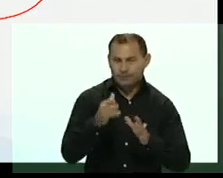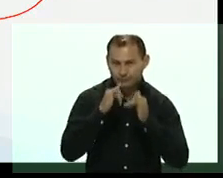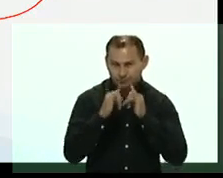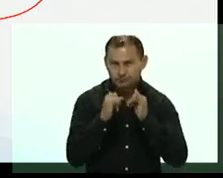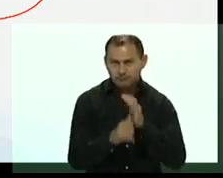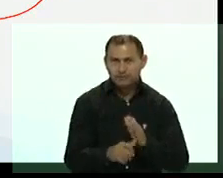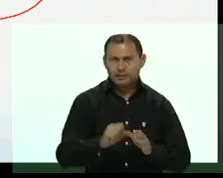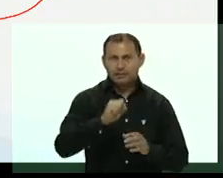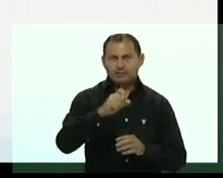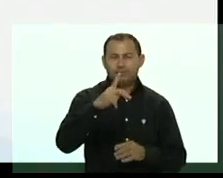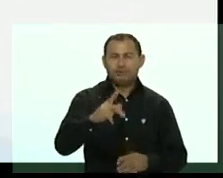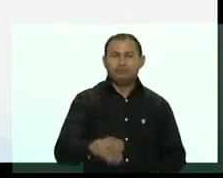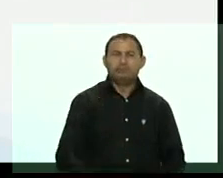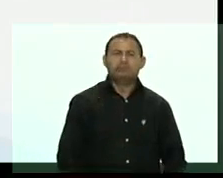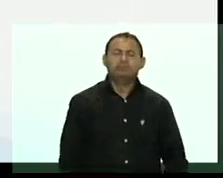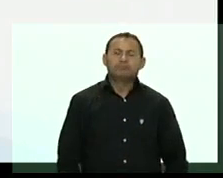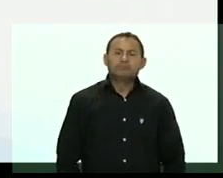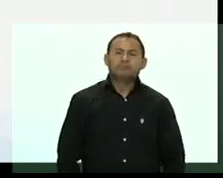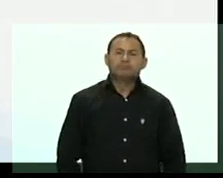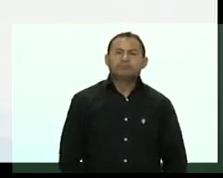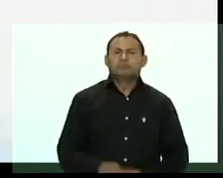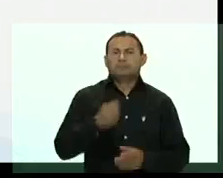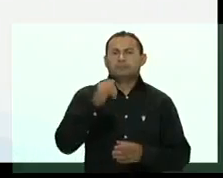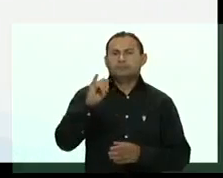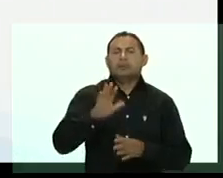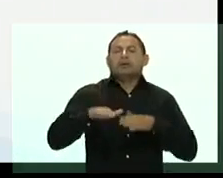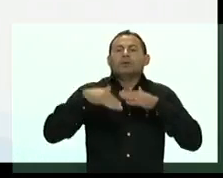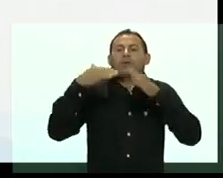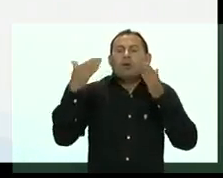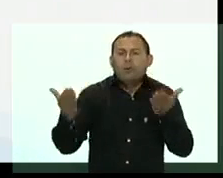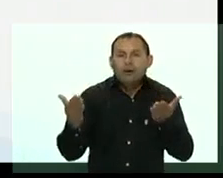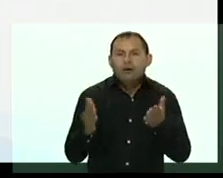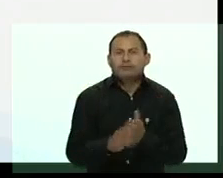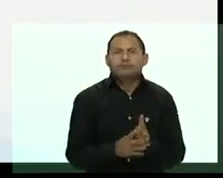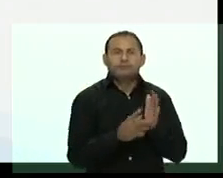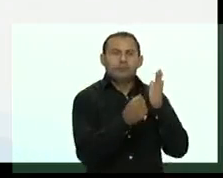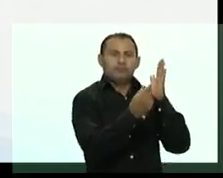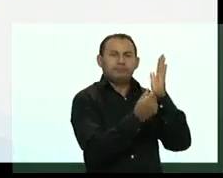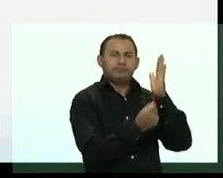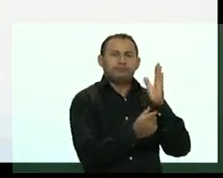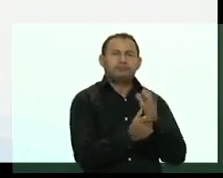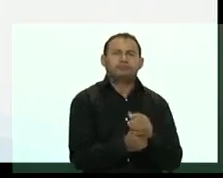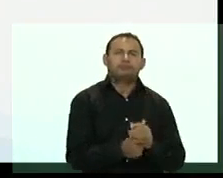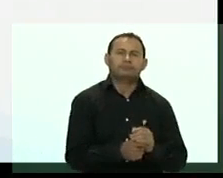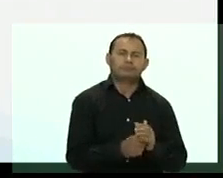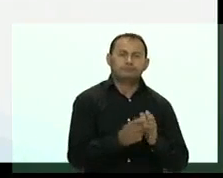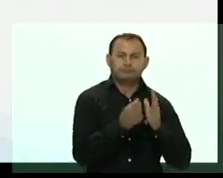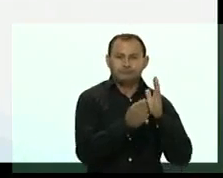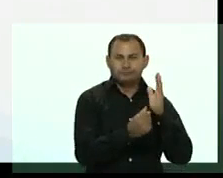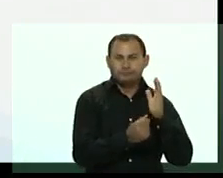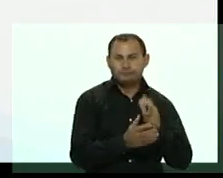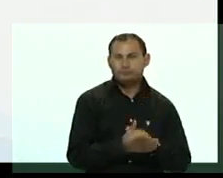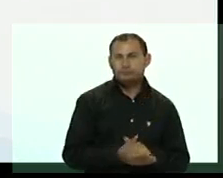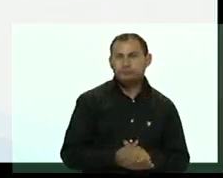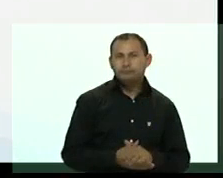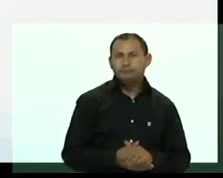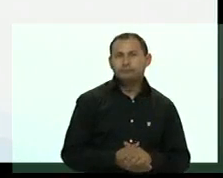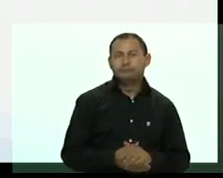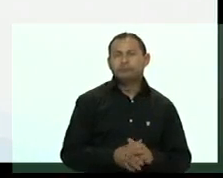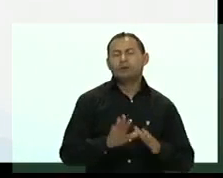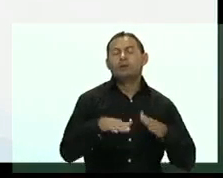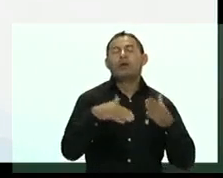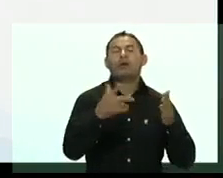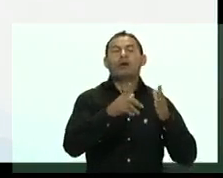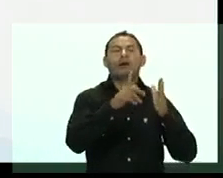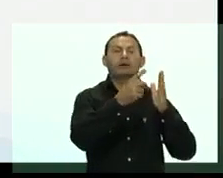nosso problema. E aí, qual é a taxa, vamos colocar um acento aqui no nosso E, qual